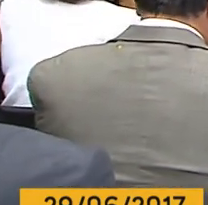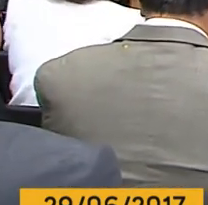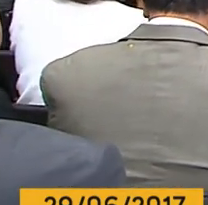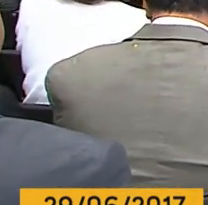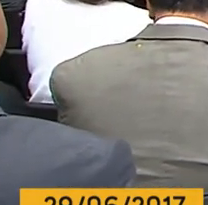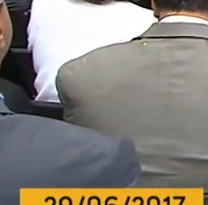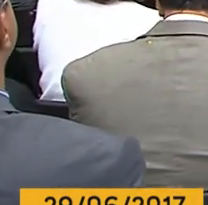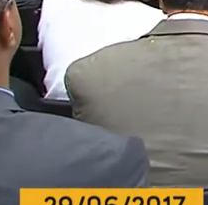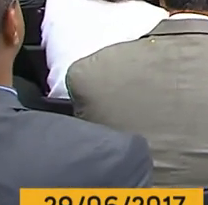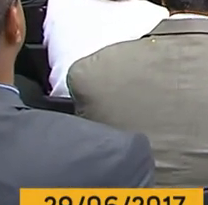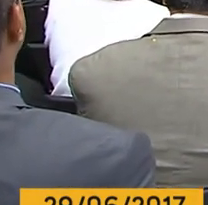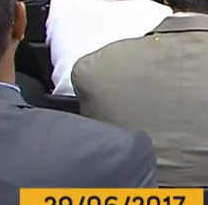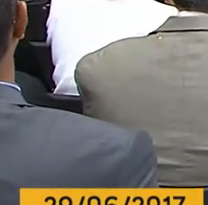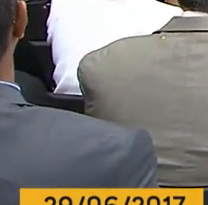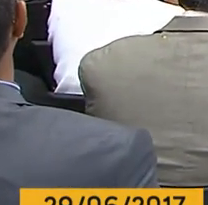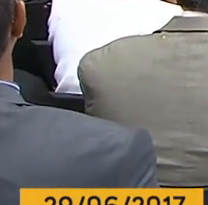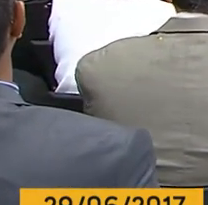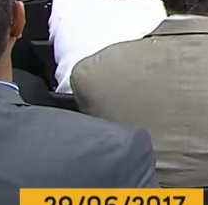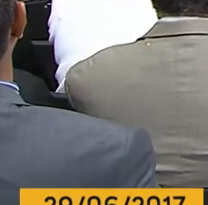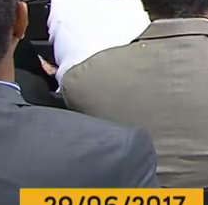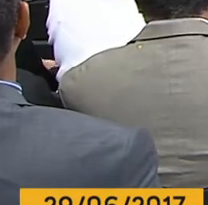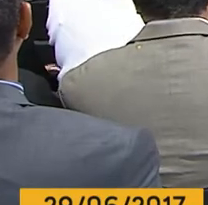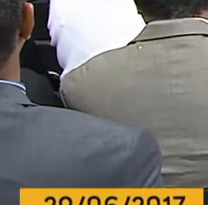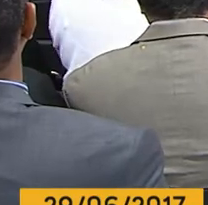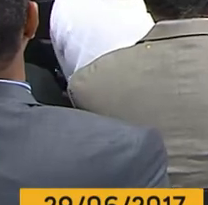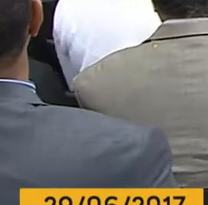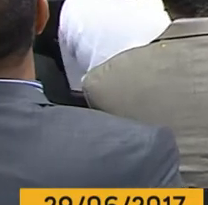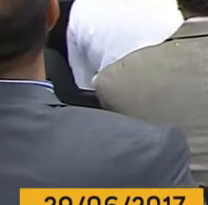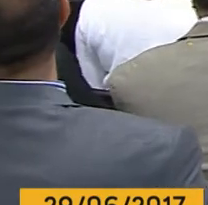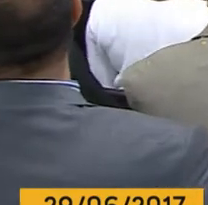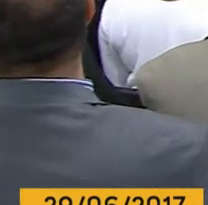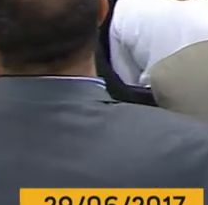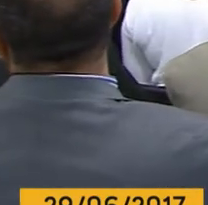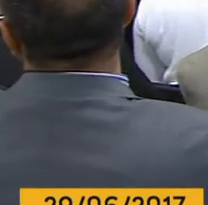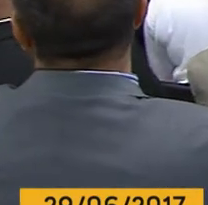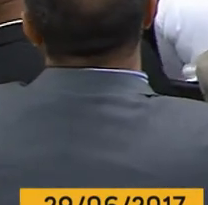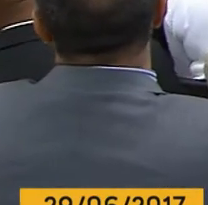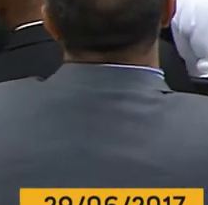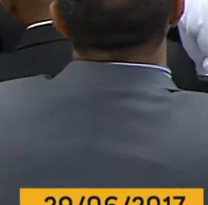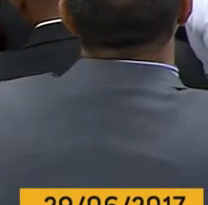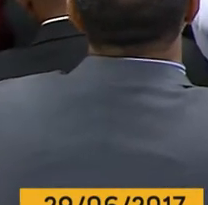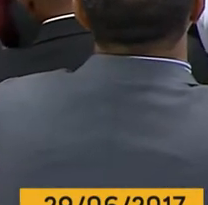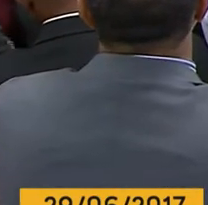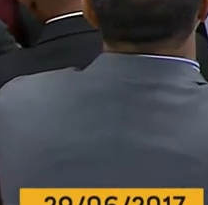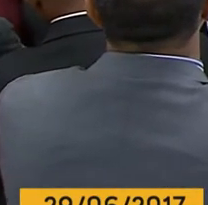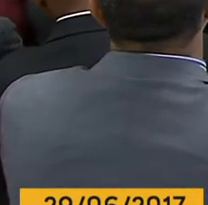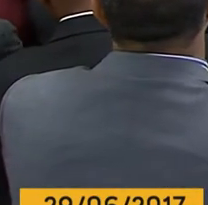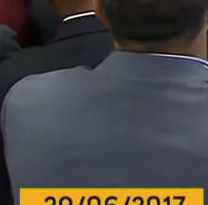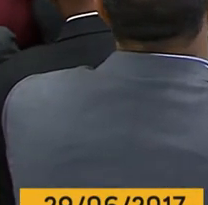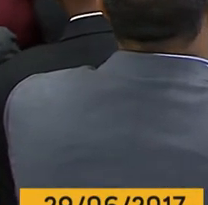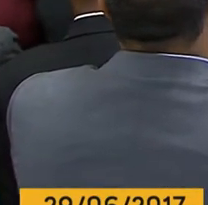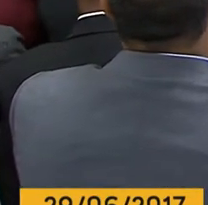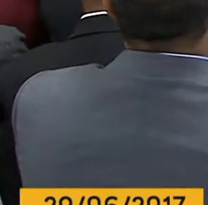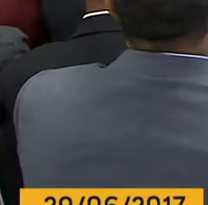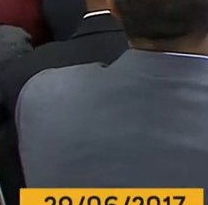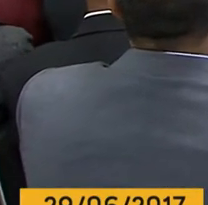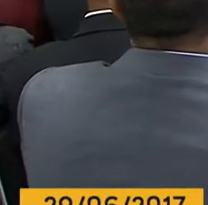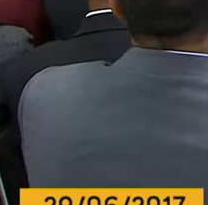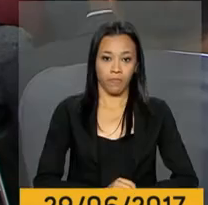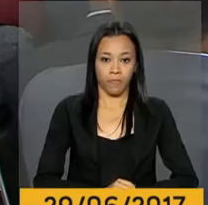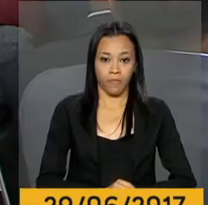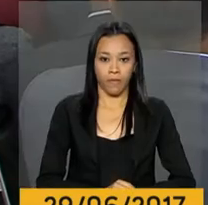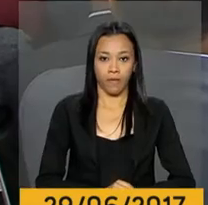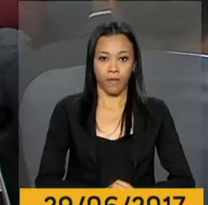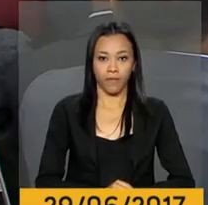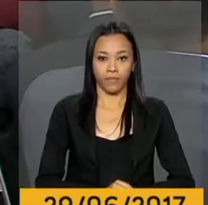com a palavra o presidente da república michel temer eu quero cumprimentar